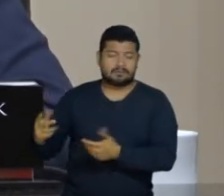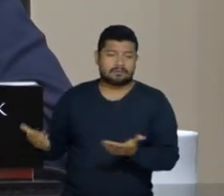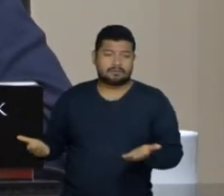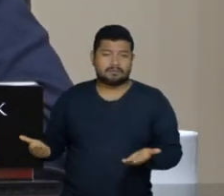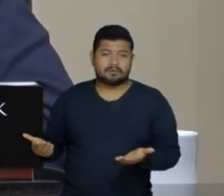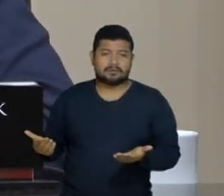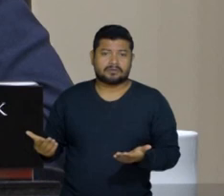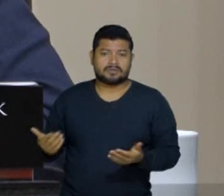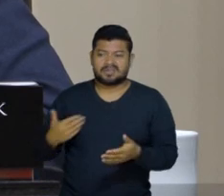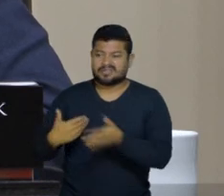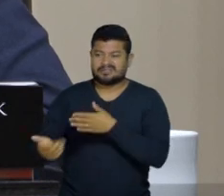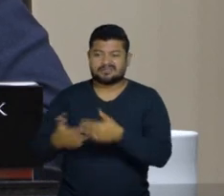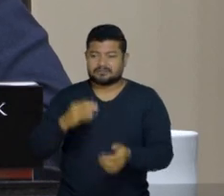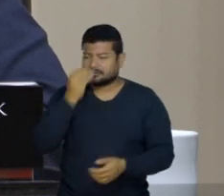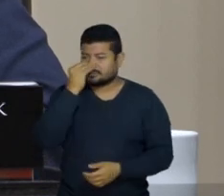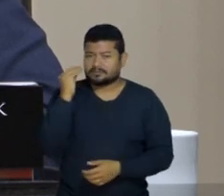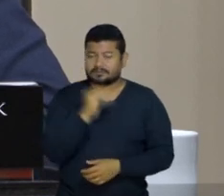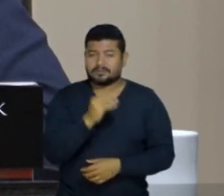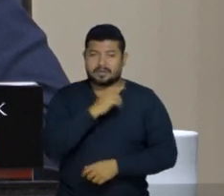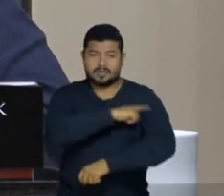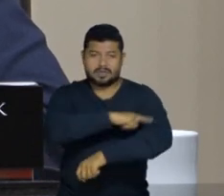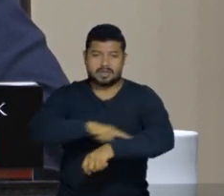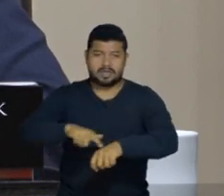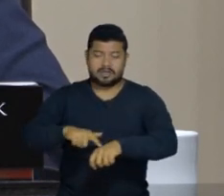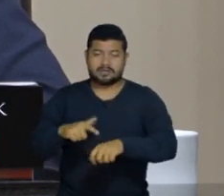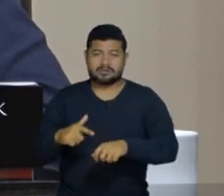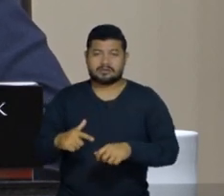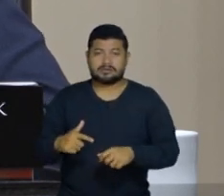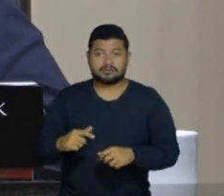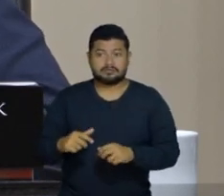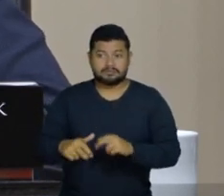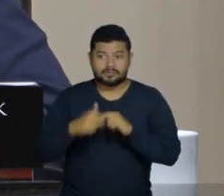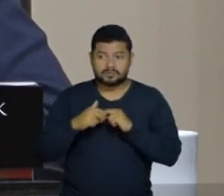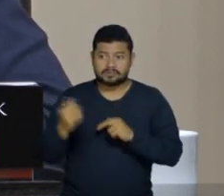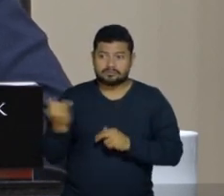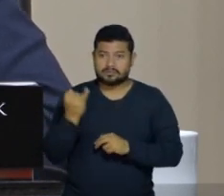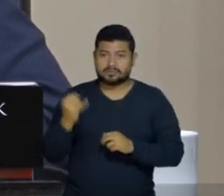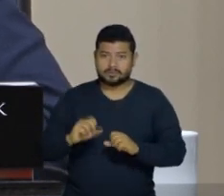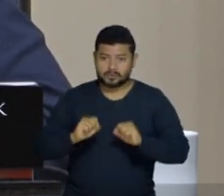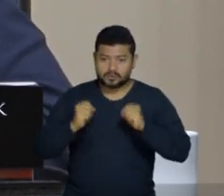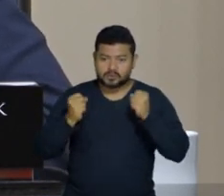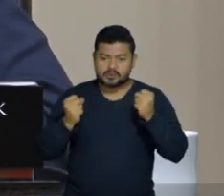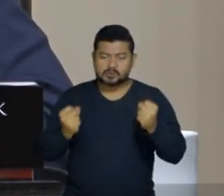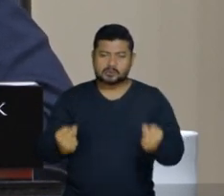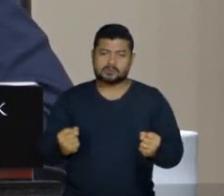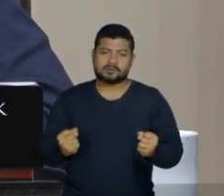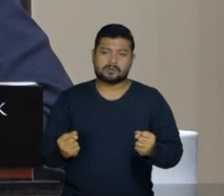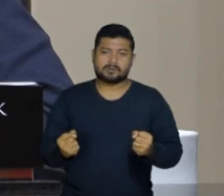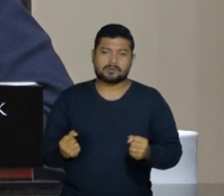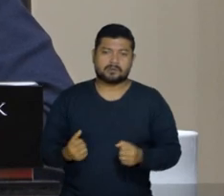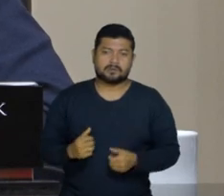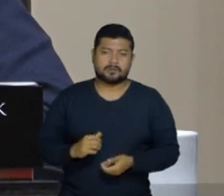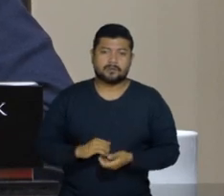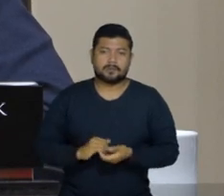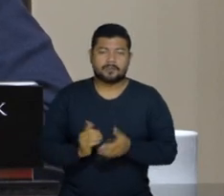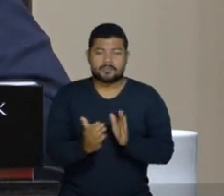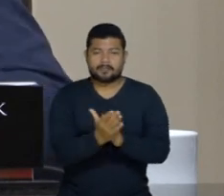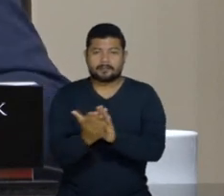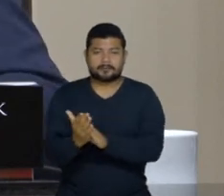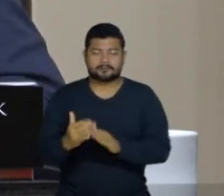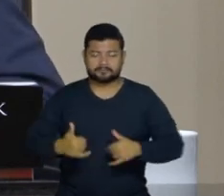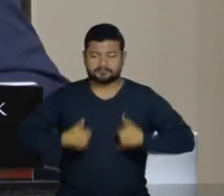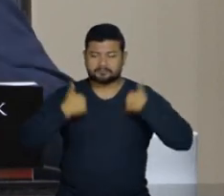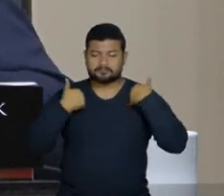respeita a polícia que faz cumprir a lei. Parabéns, tive orgulho